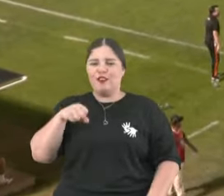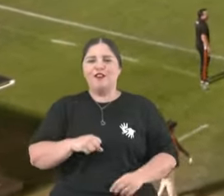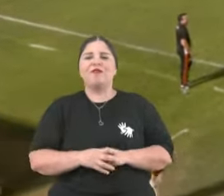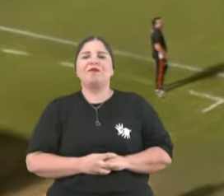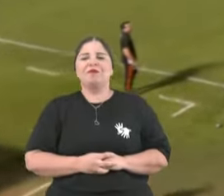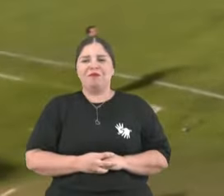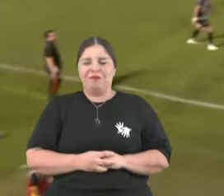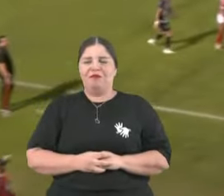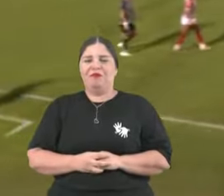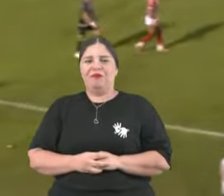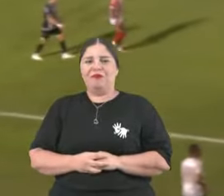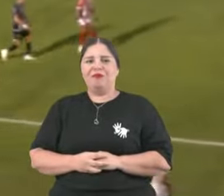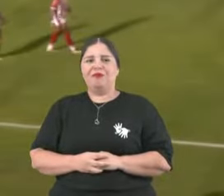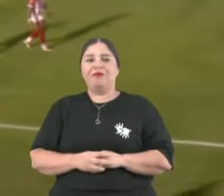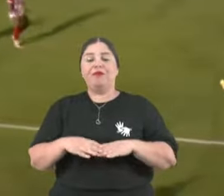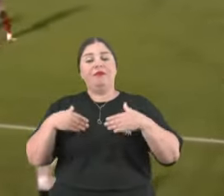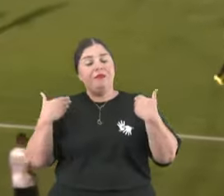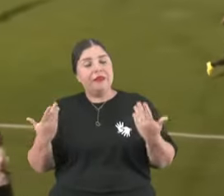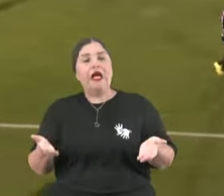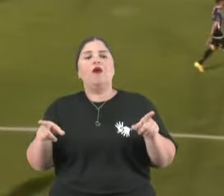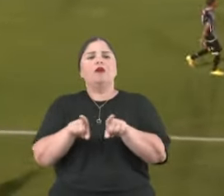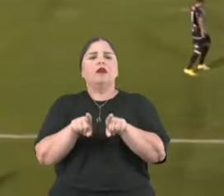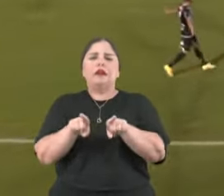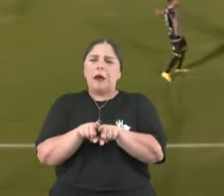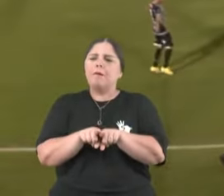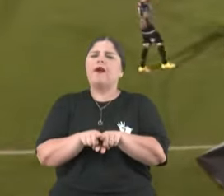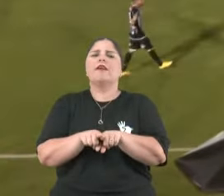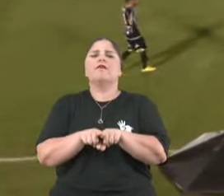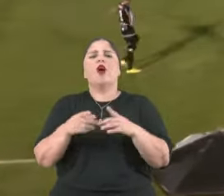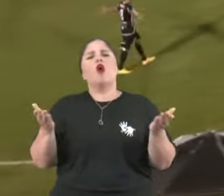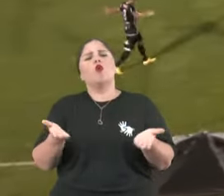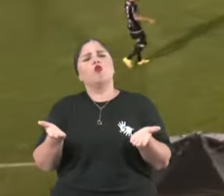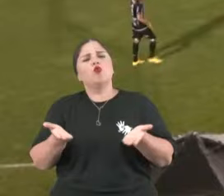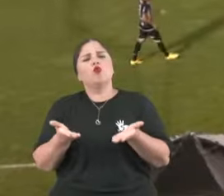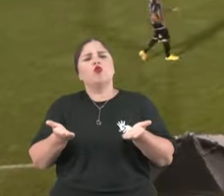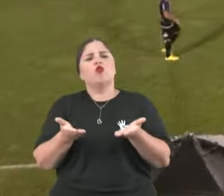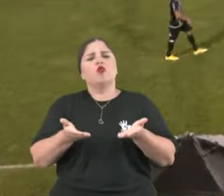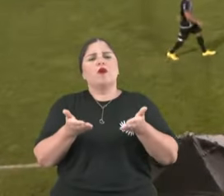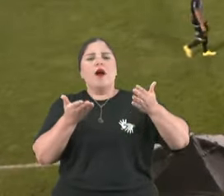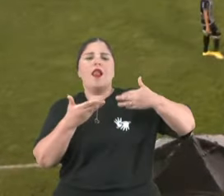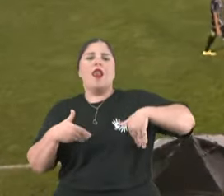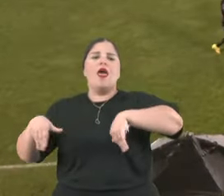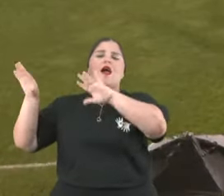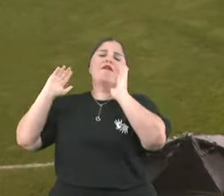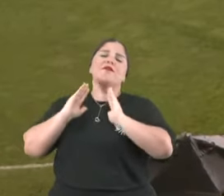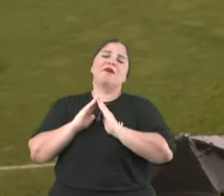A Cocada Baiana hoje irá para casa.